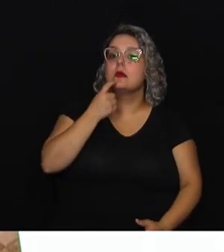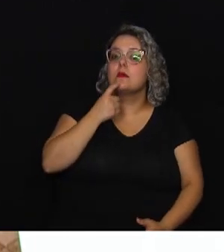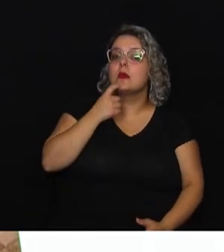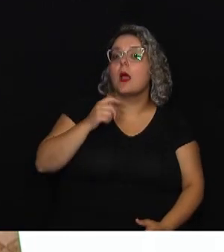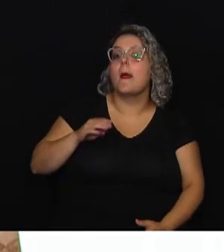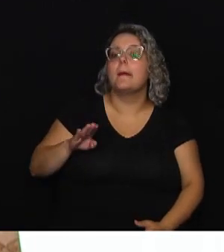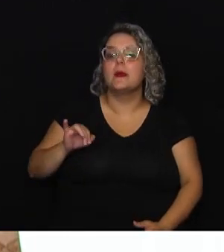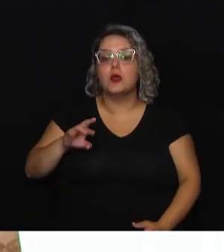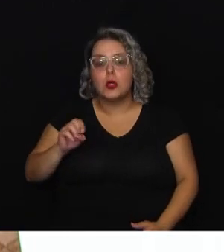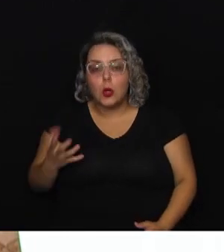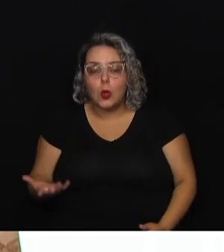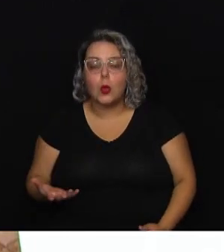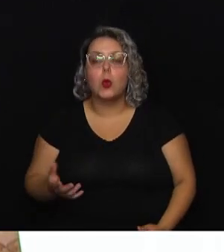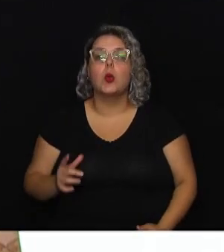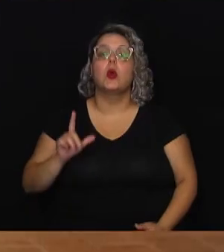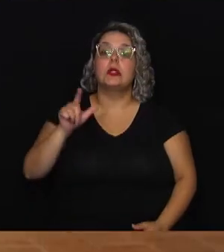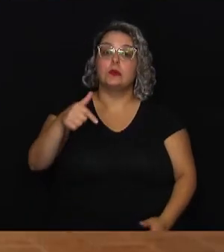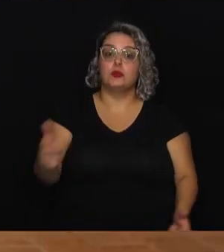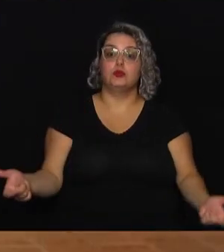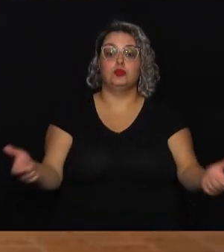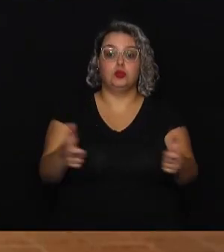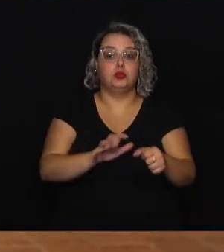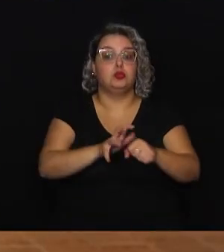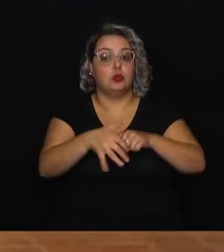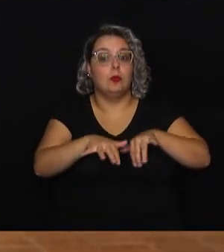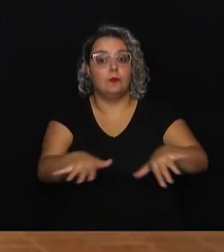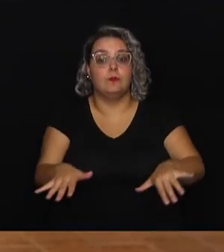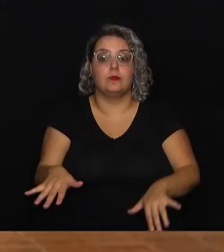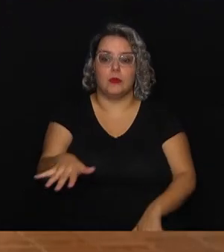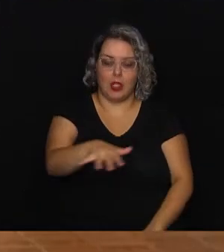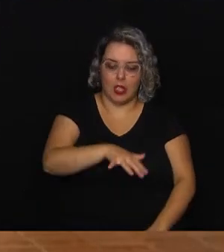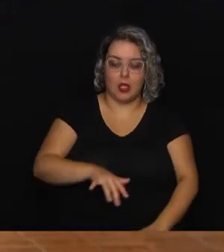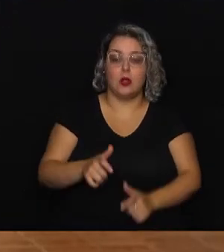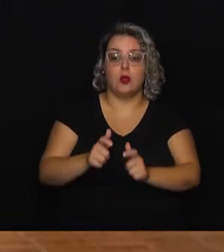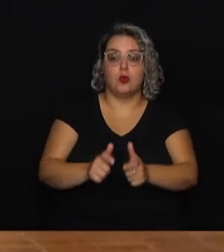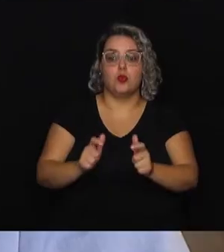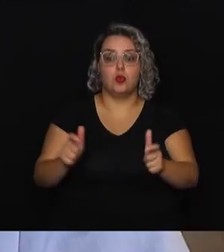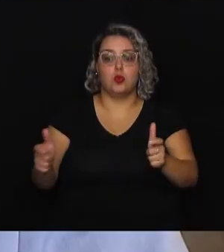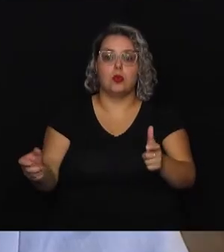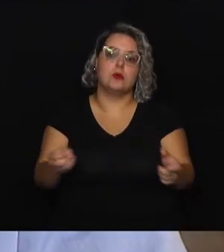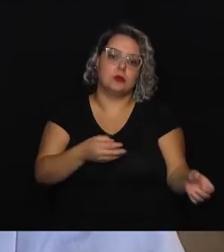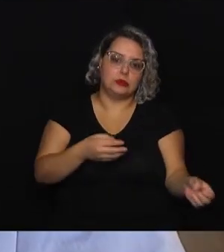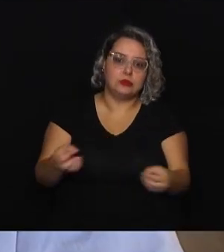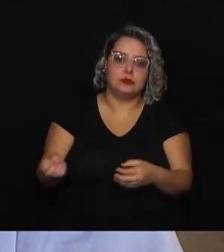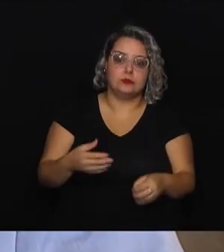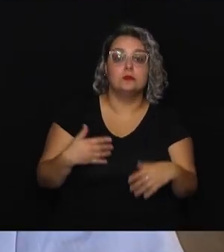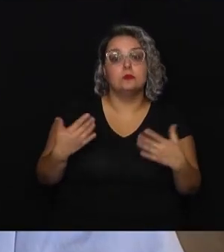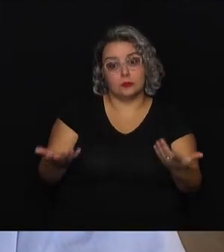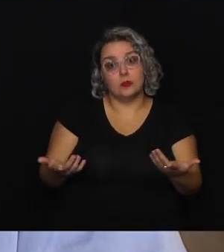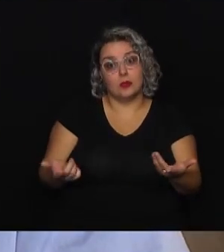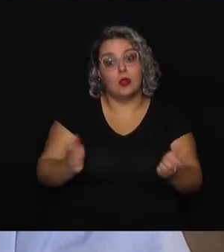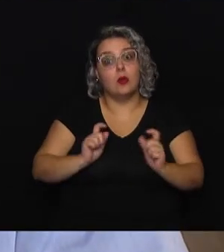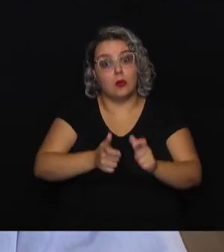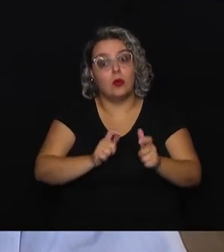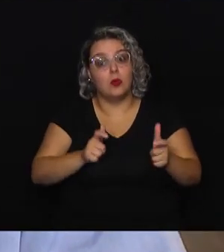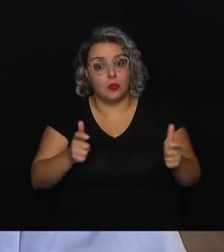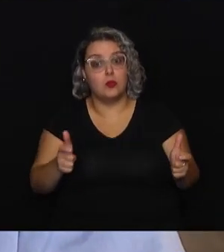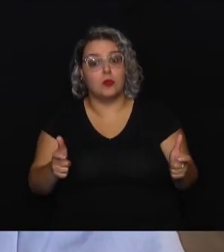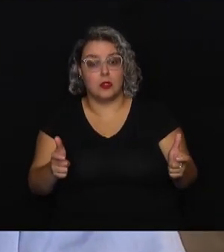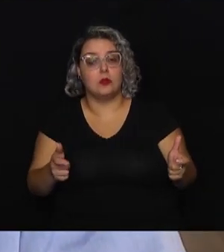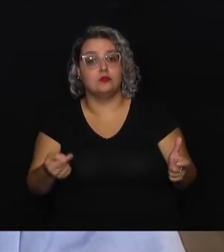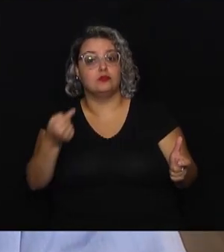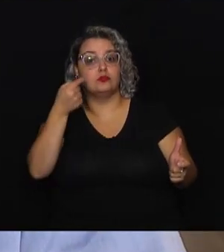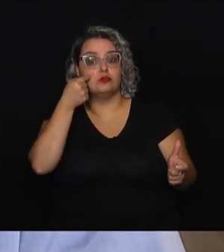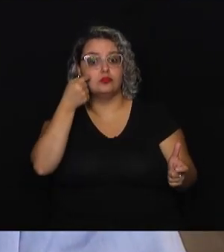Depois da diminuição dos casos de Covid, o setor tem crescido e se modernizado. O crescimento ele foi